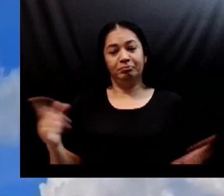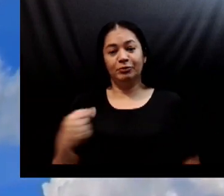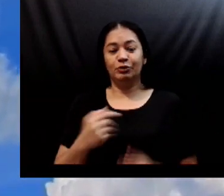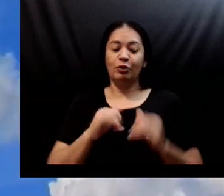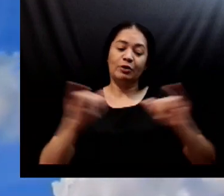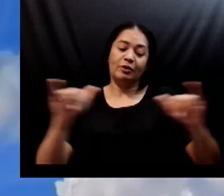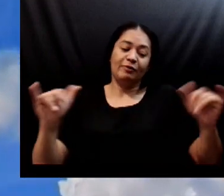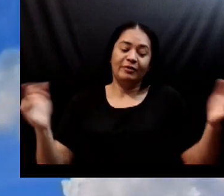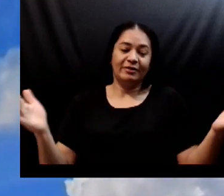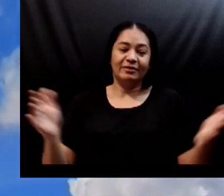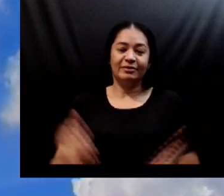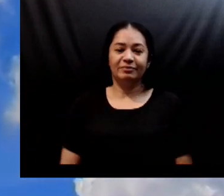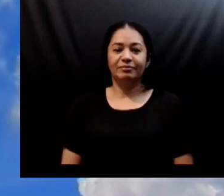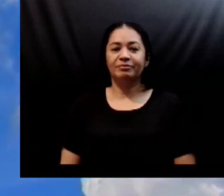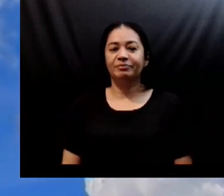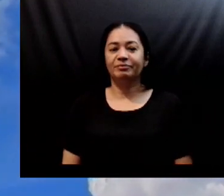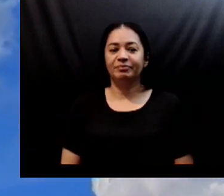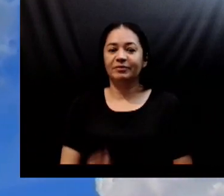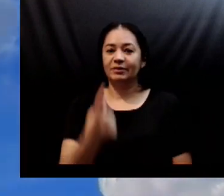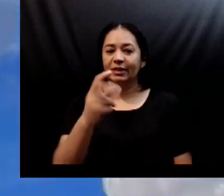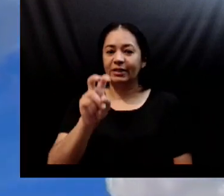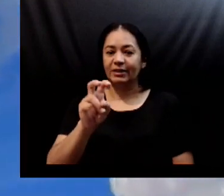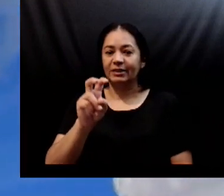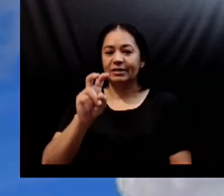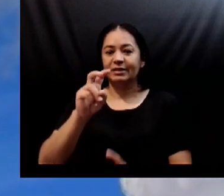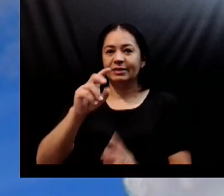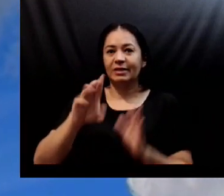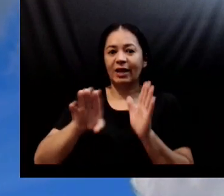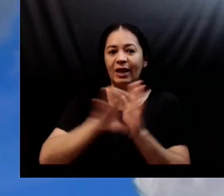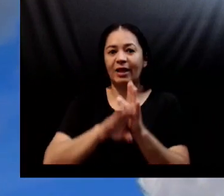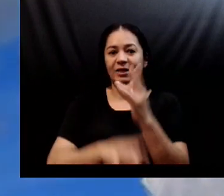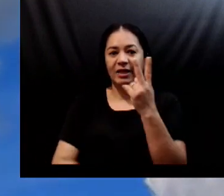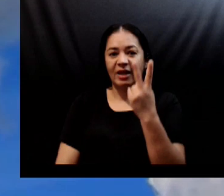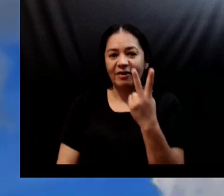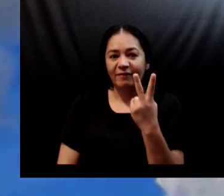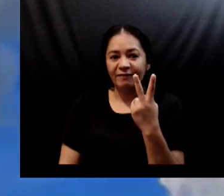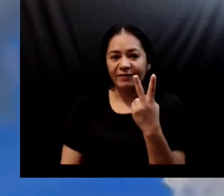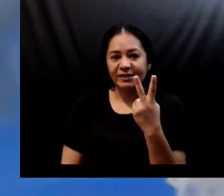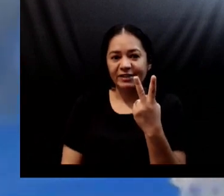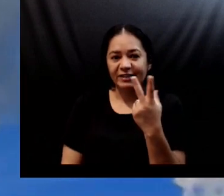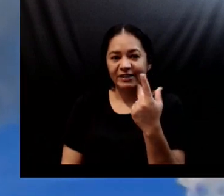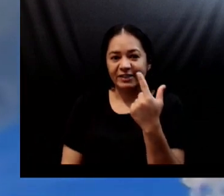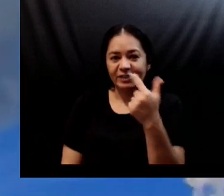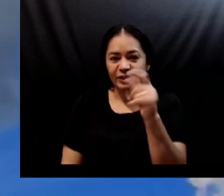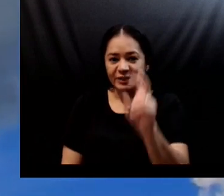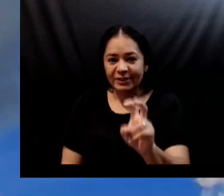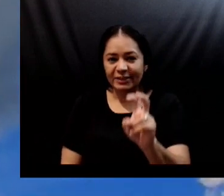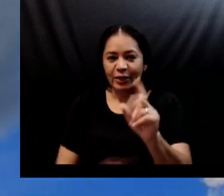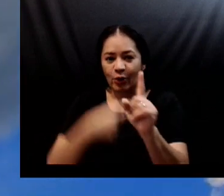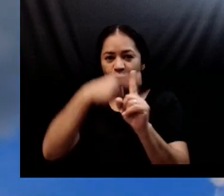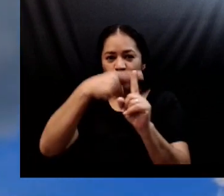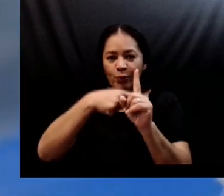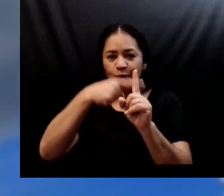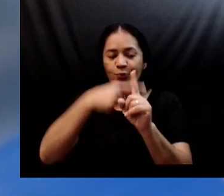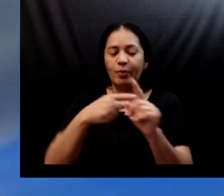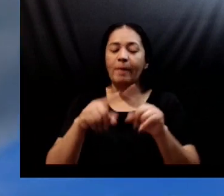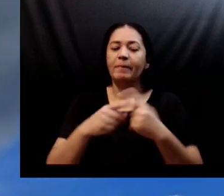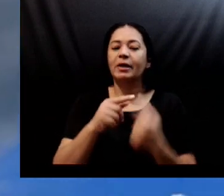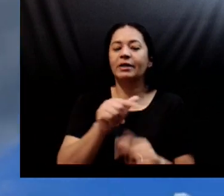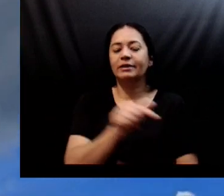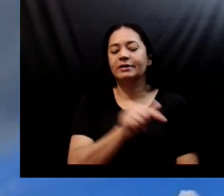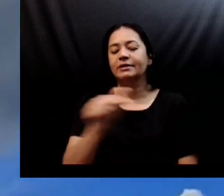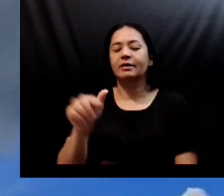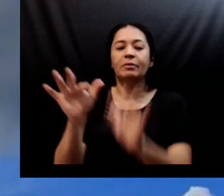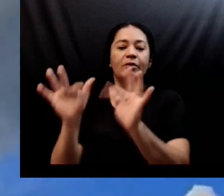mínima 15 graus e máxima pode chegar hoje a 25 graus, né? E para o fim de semana, sábado e domingo,